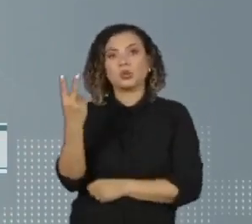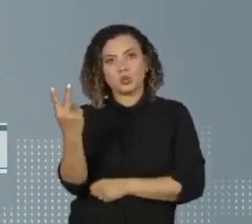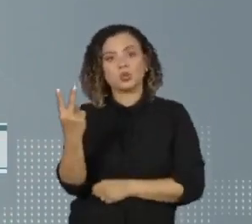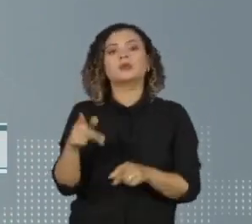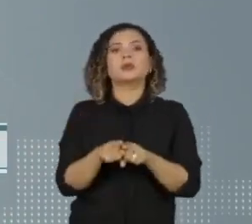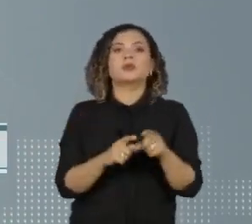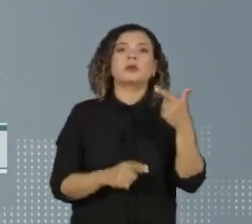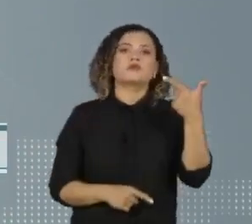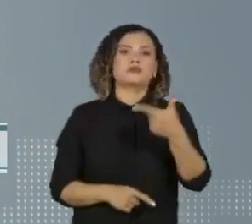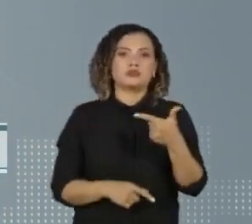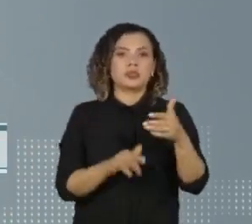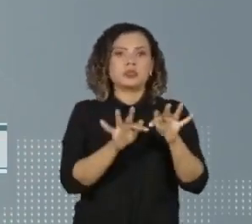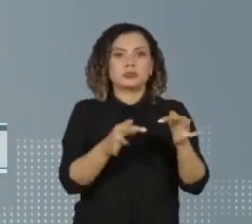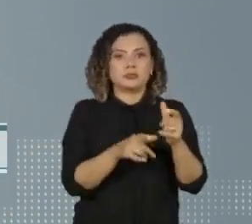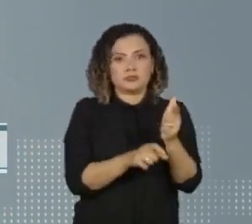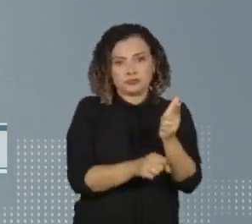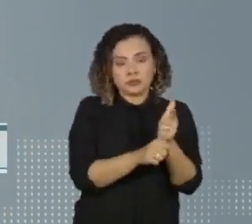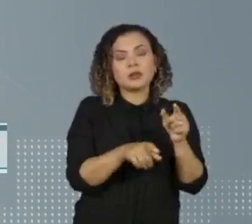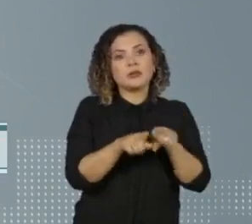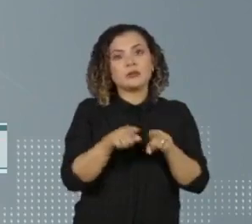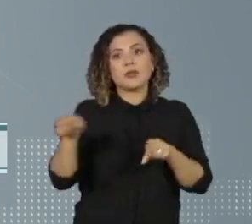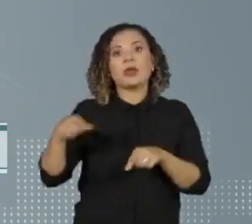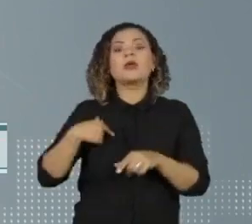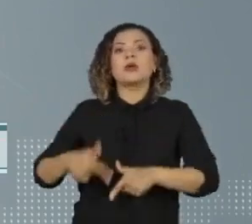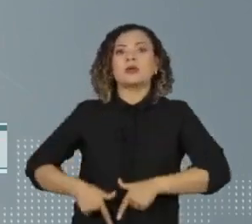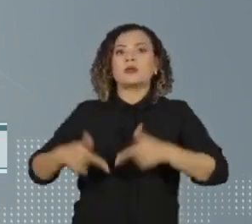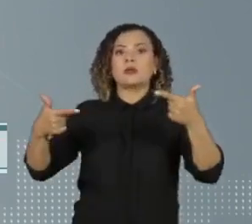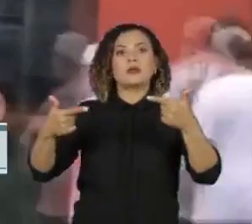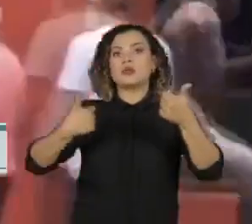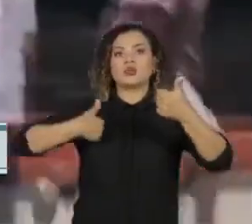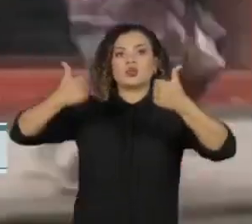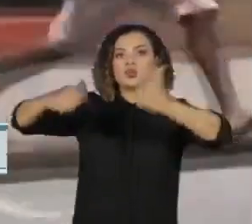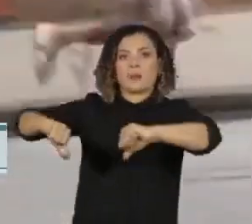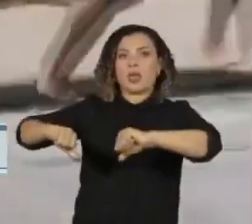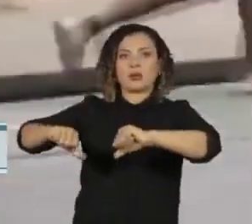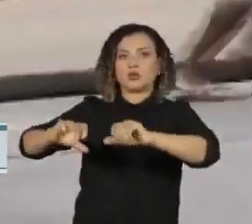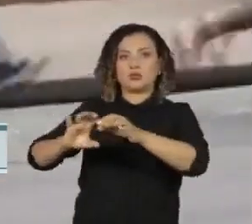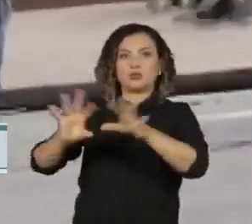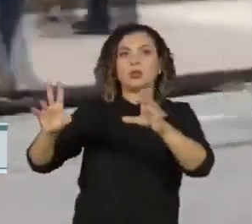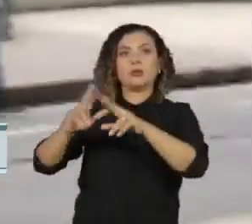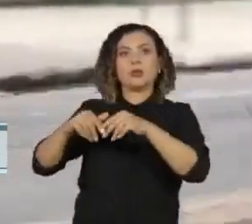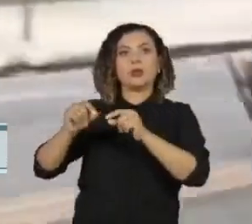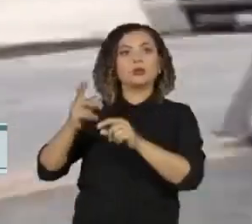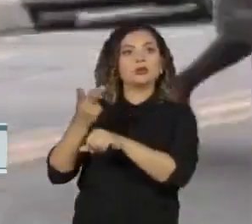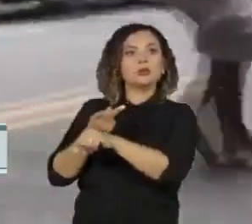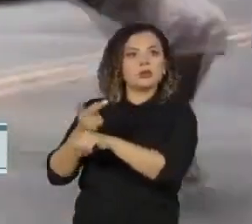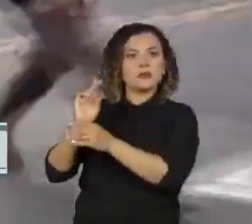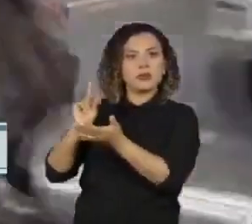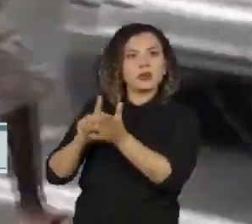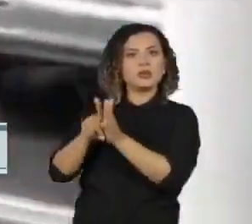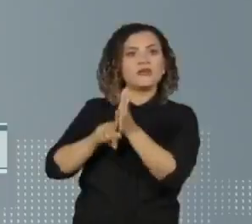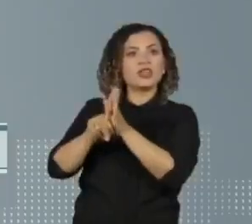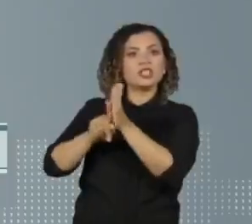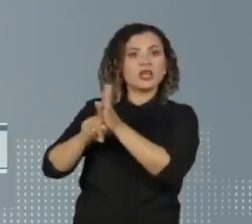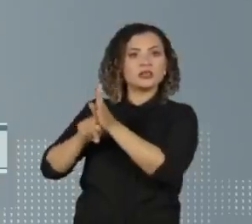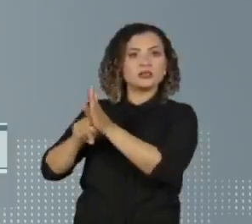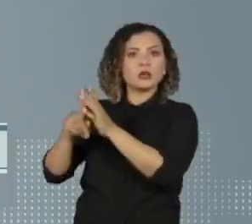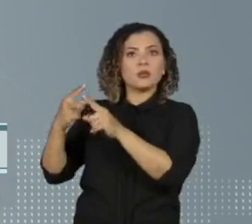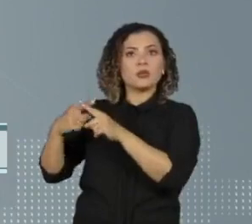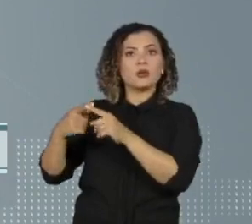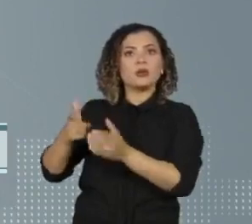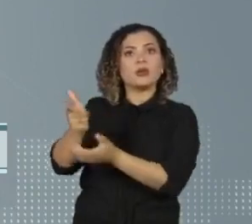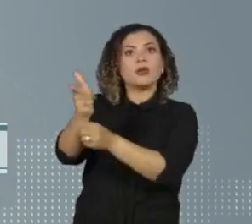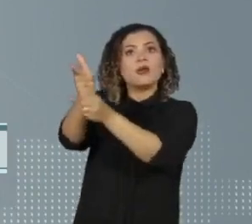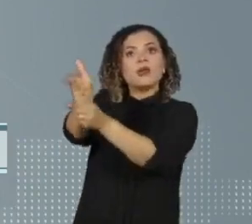apreendidos Zambelli teve o porte de arma de fogo suspenso e tornou-se alvo de uma investigação depois